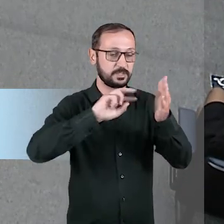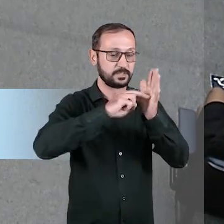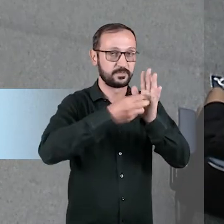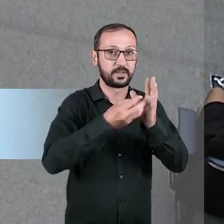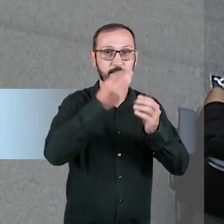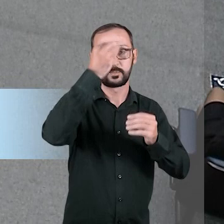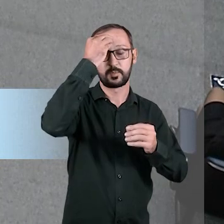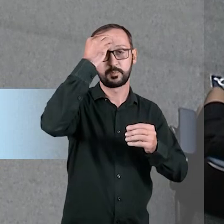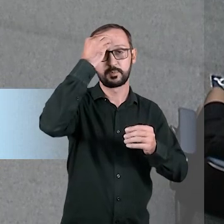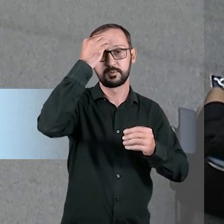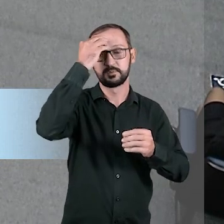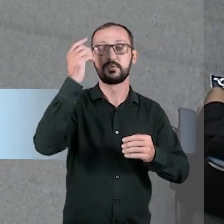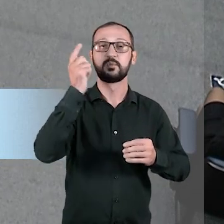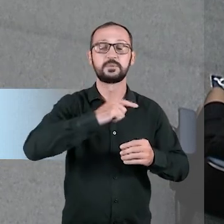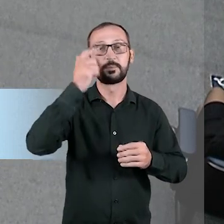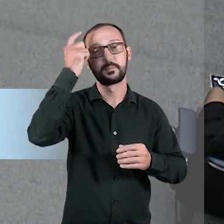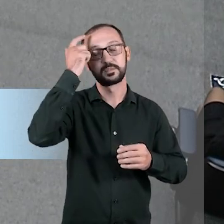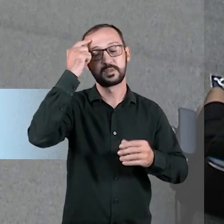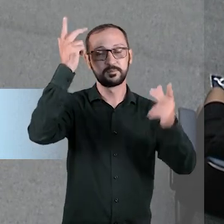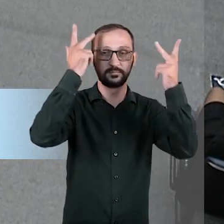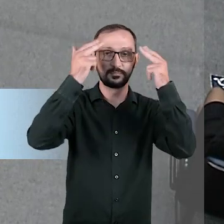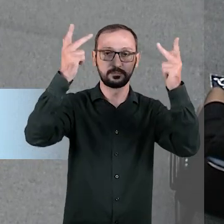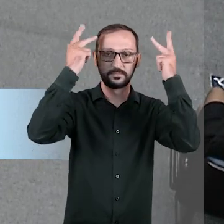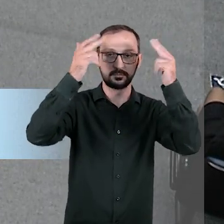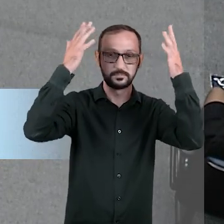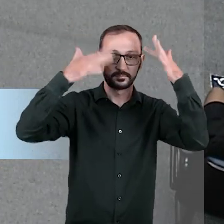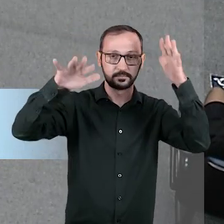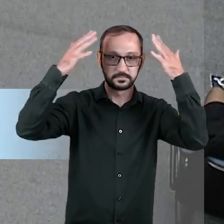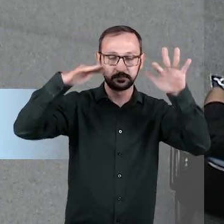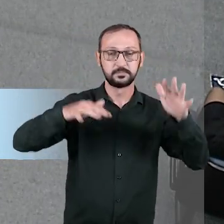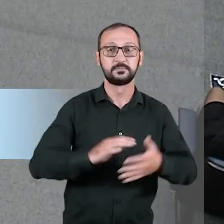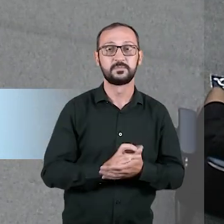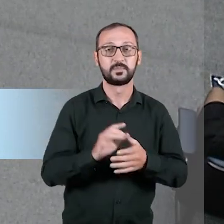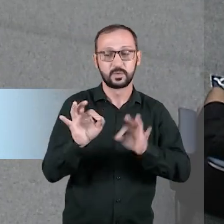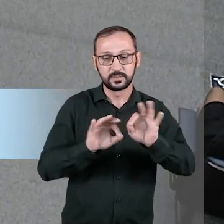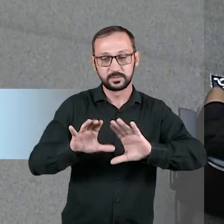esse sofrimento para você, você vai poder pensar nela tranquilamente.